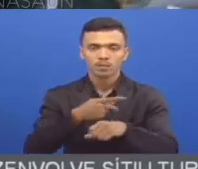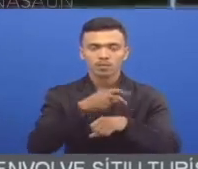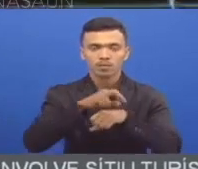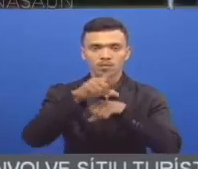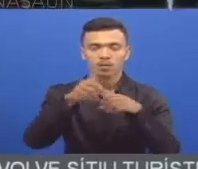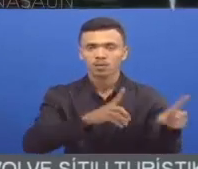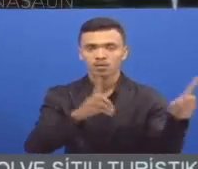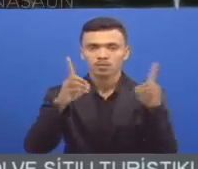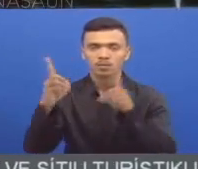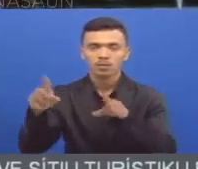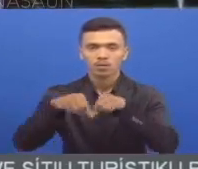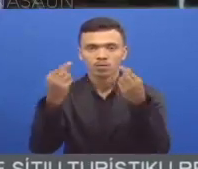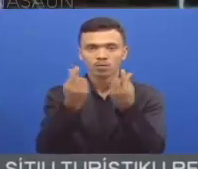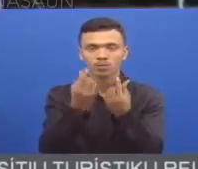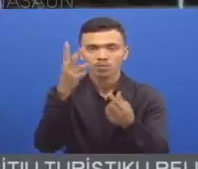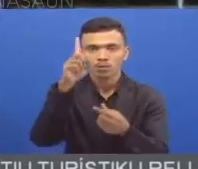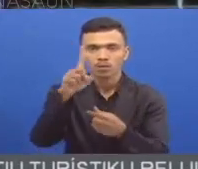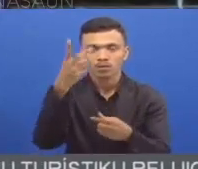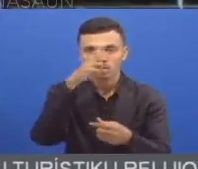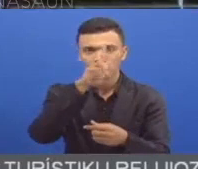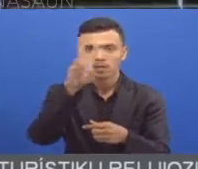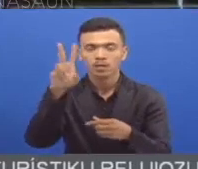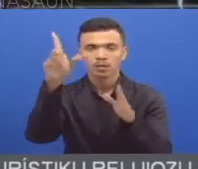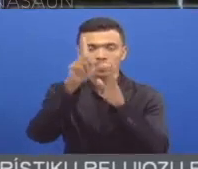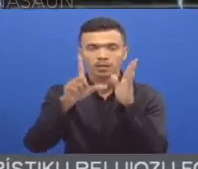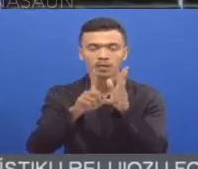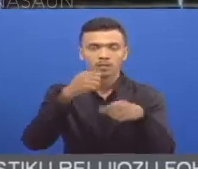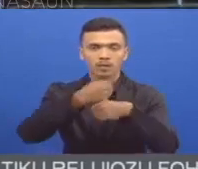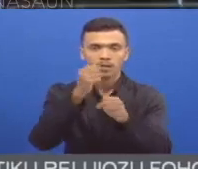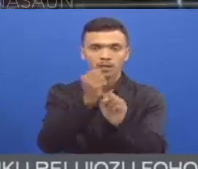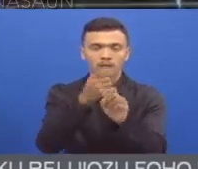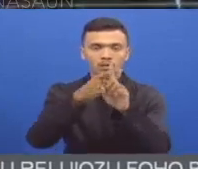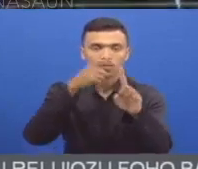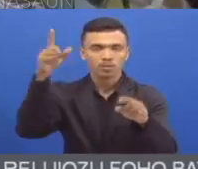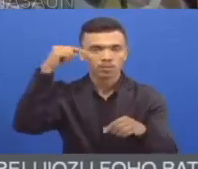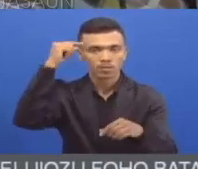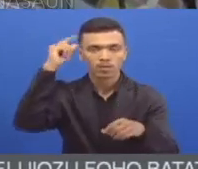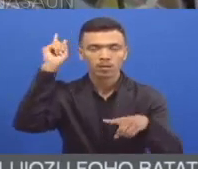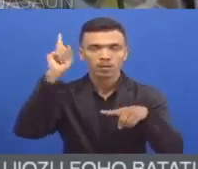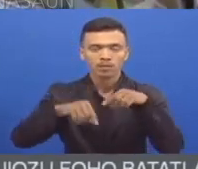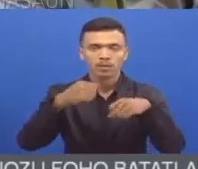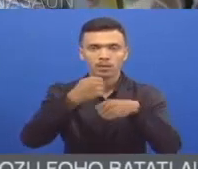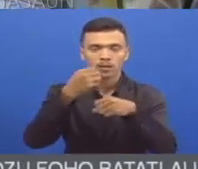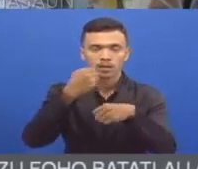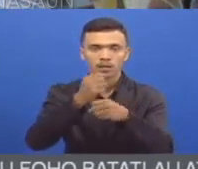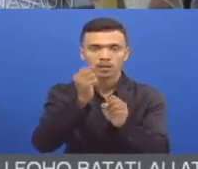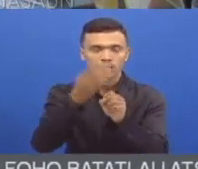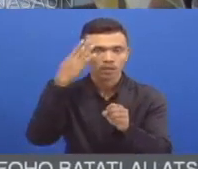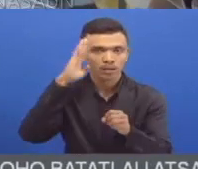a equipa ida. Onde há a fiscalização da lei NB produz o seu governo, onde há a moça dúvida e a